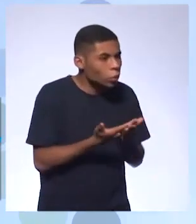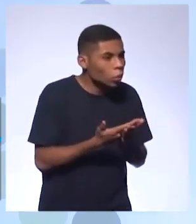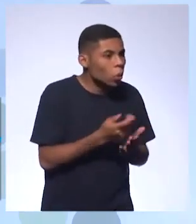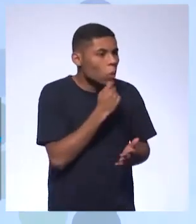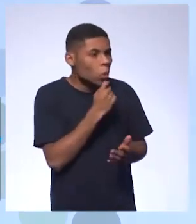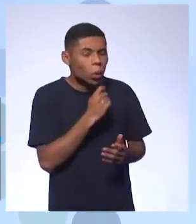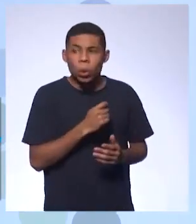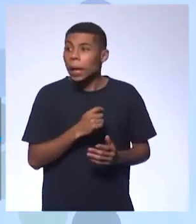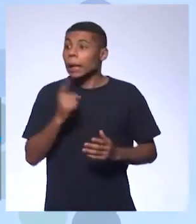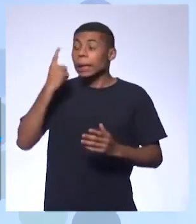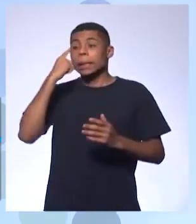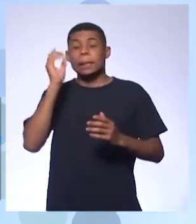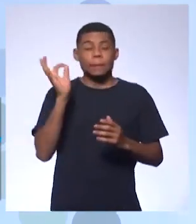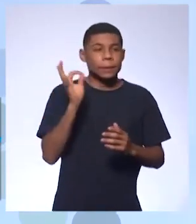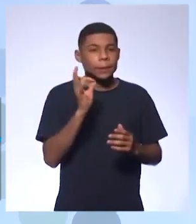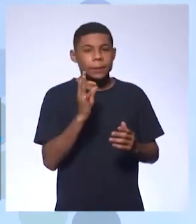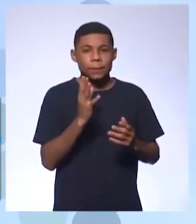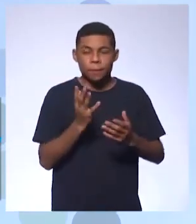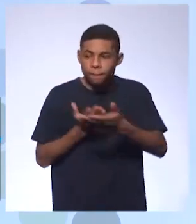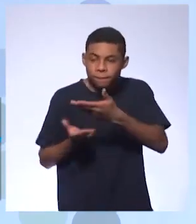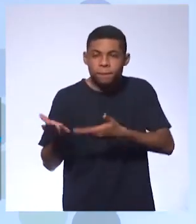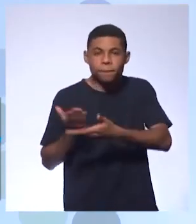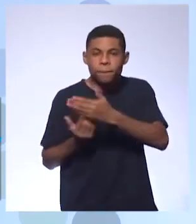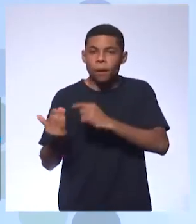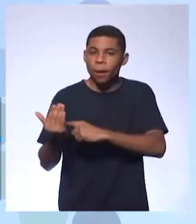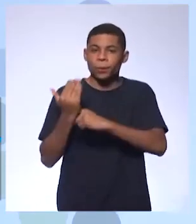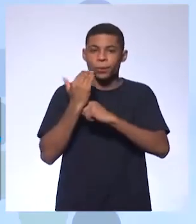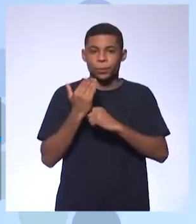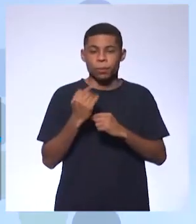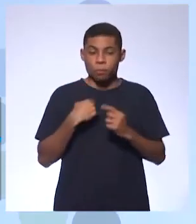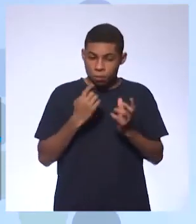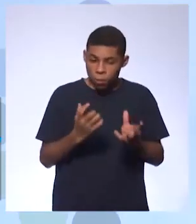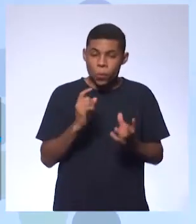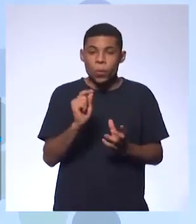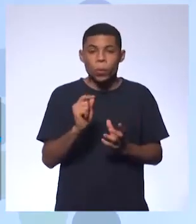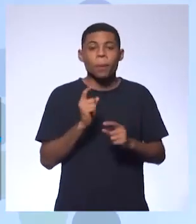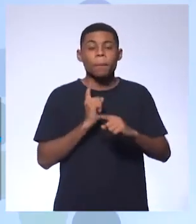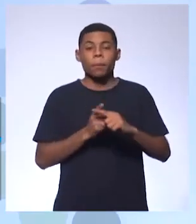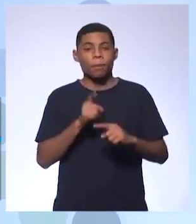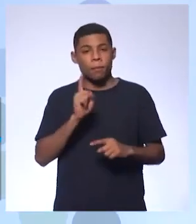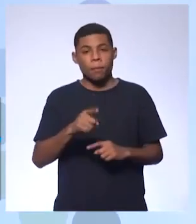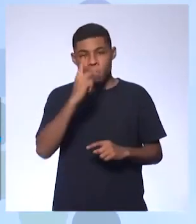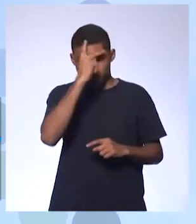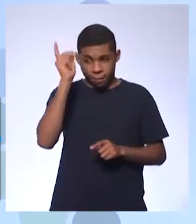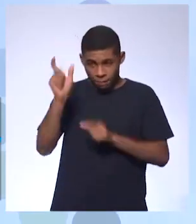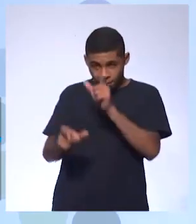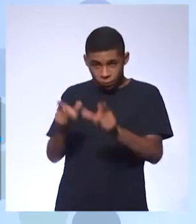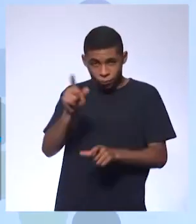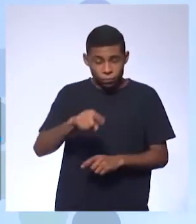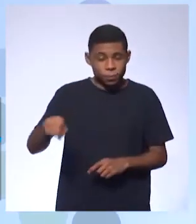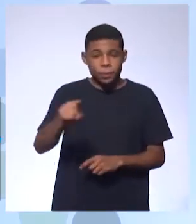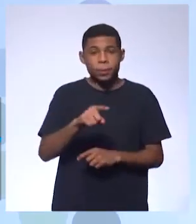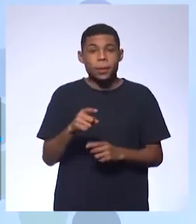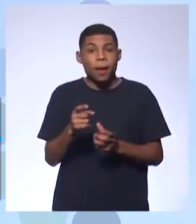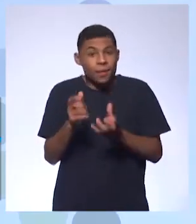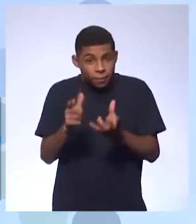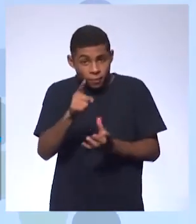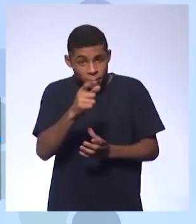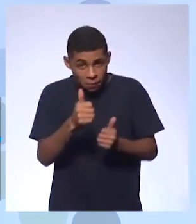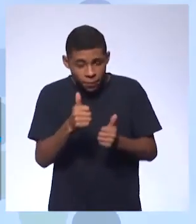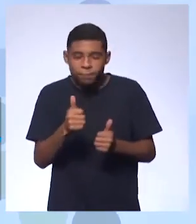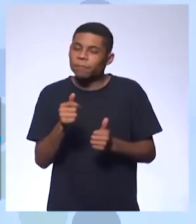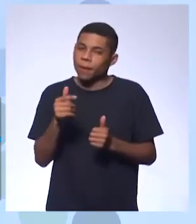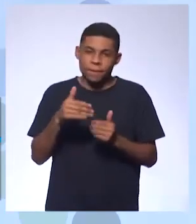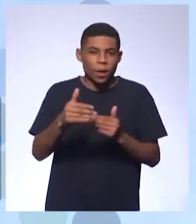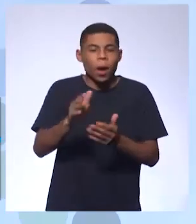seus familiares, os amigos, o que vocês querem, até porque essas pessoas, se te quer bem, irá